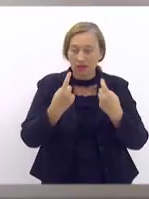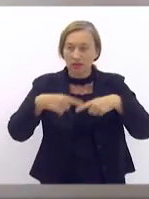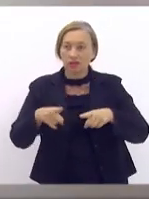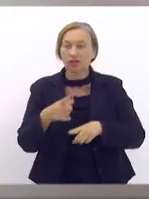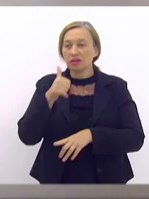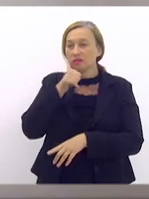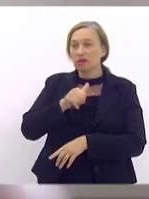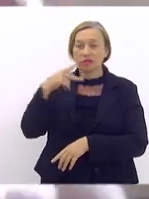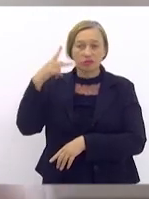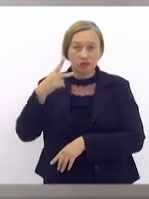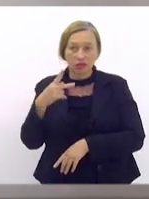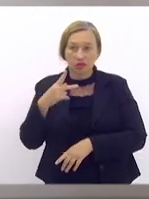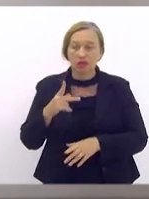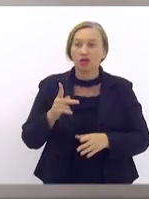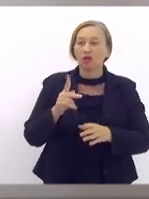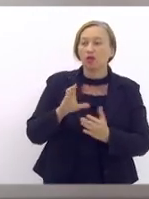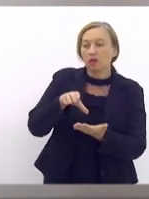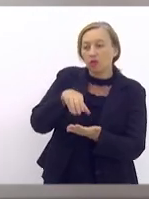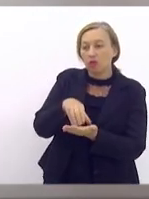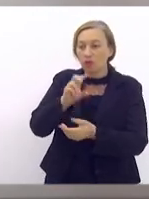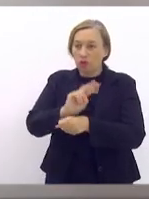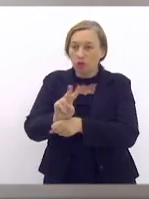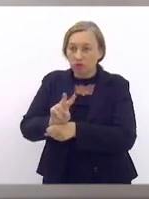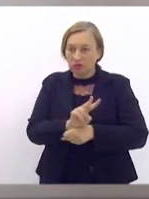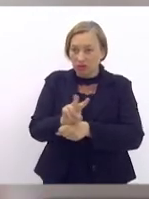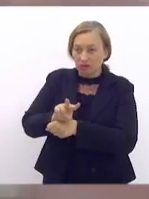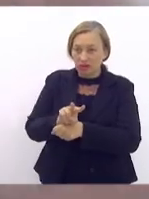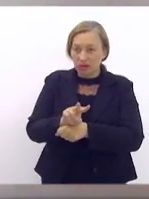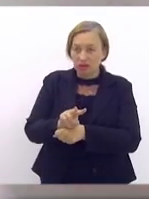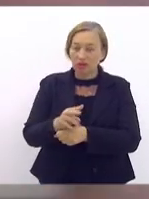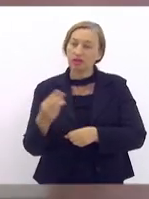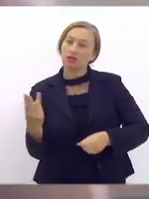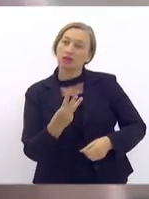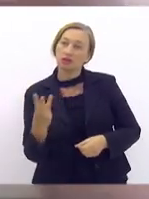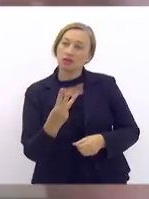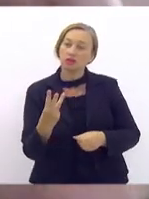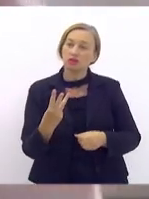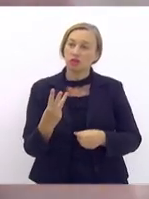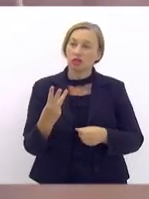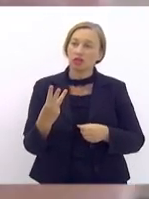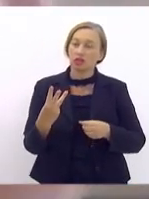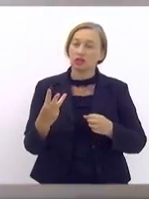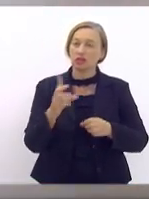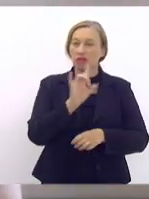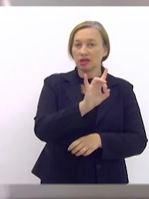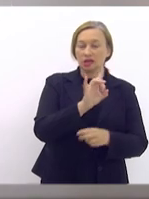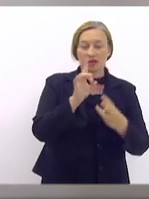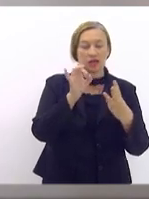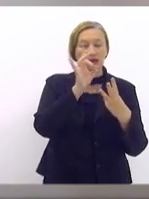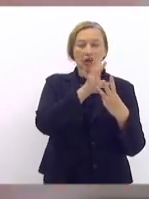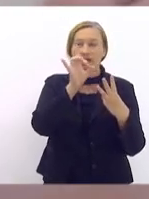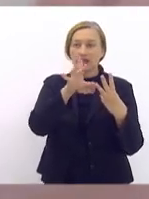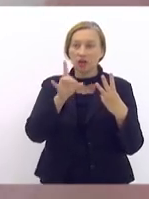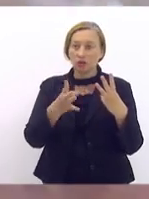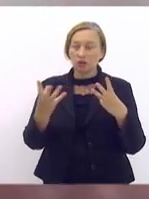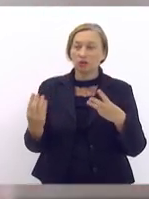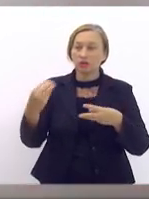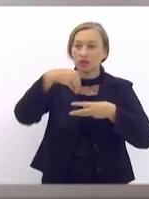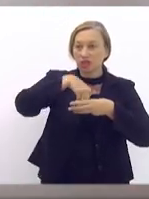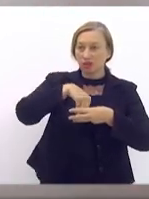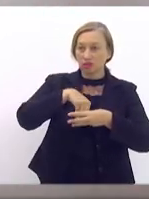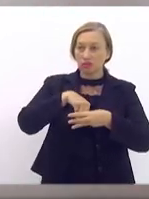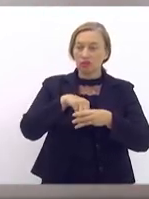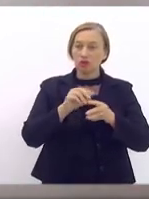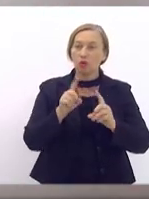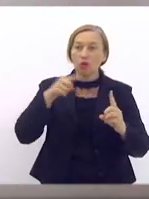quem trabalha com dados. Então, elas trabalham de forma relacionadas entre si, mas cada uma com a sua, né, dentro da sua seara, e